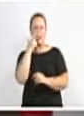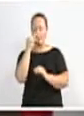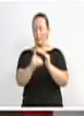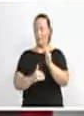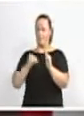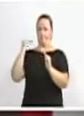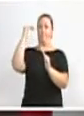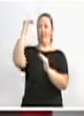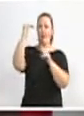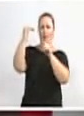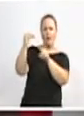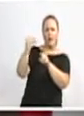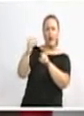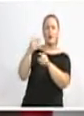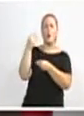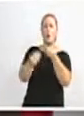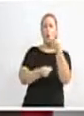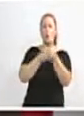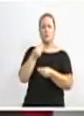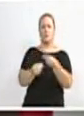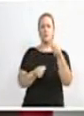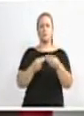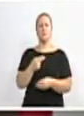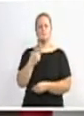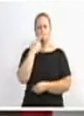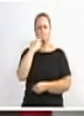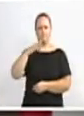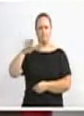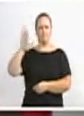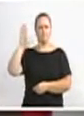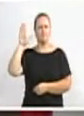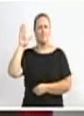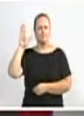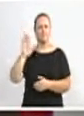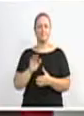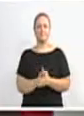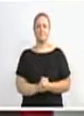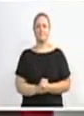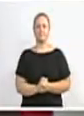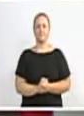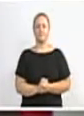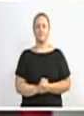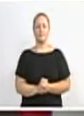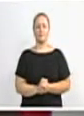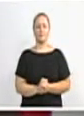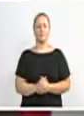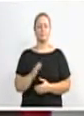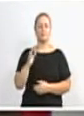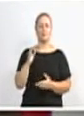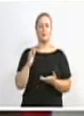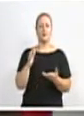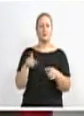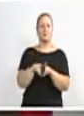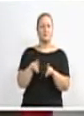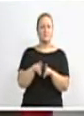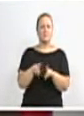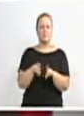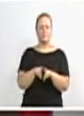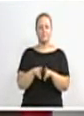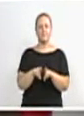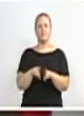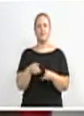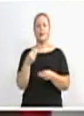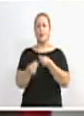da ditadura militar. Falo também, senhores, com um dos juristas que aprendi a